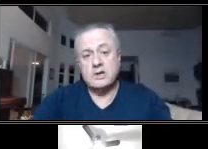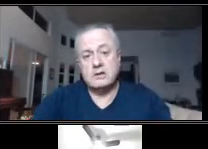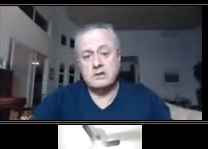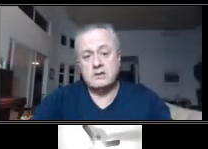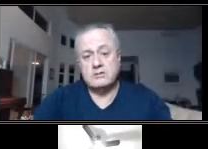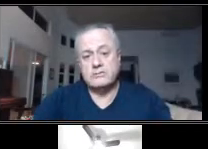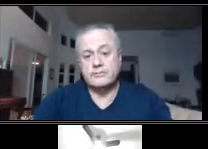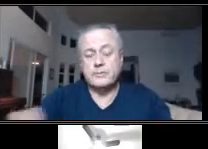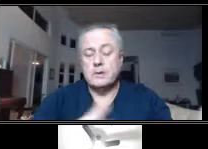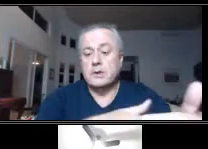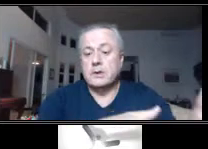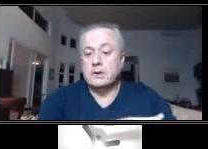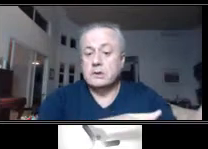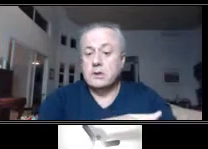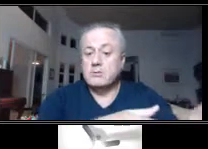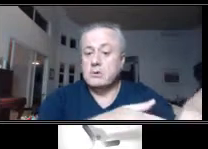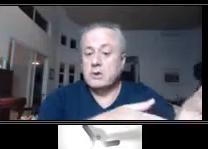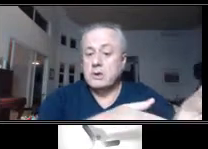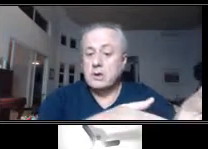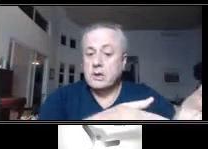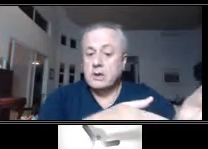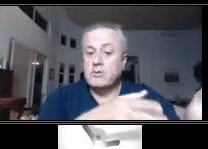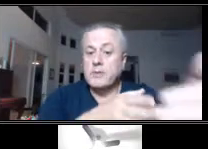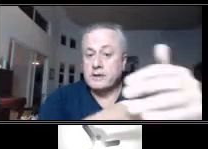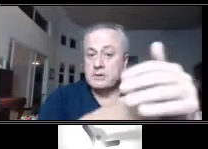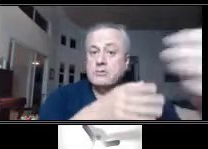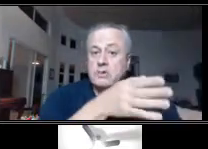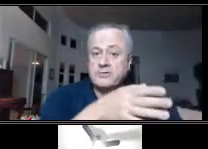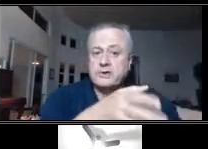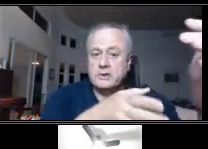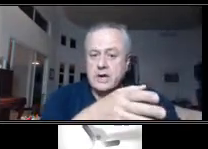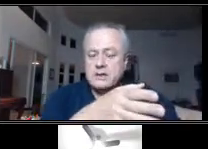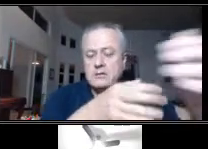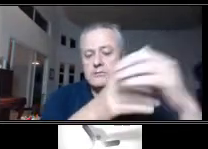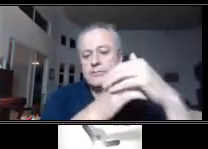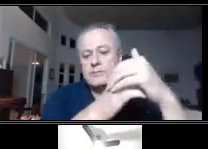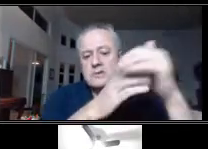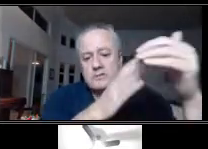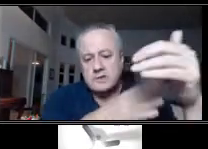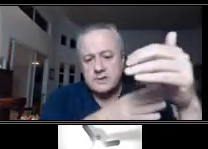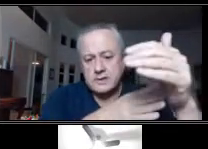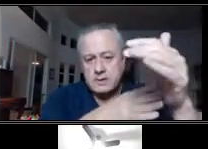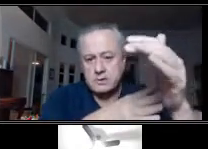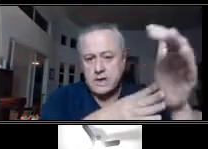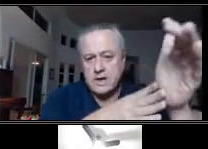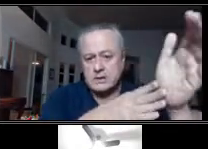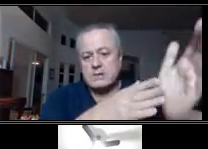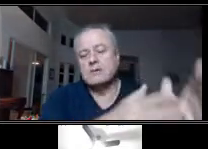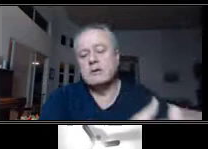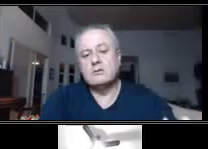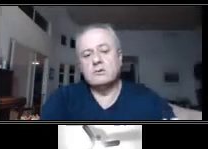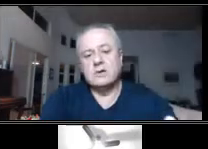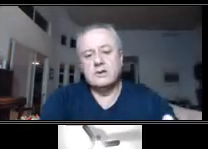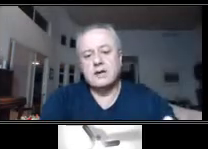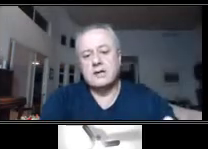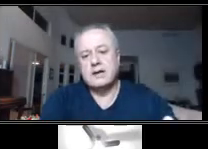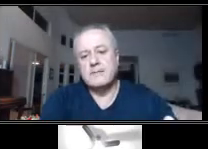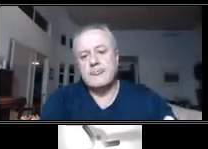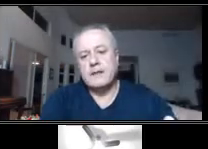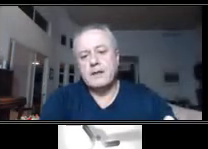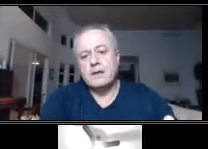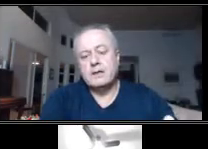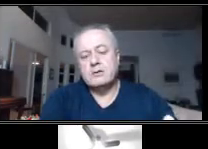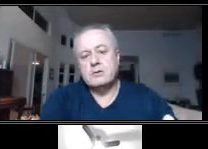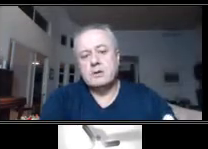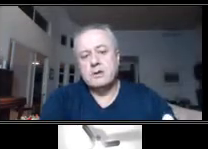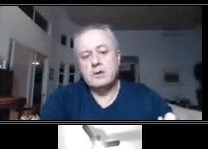diagnosticando e não tratando. Então, comparando com as que tratam. Se você não trata o